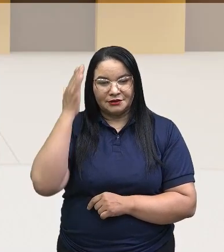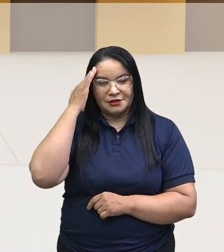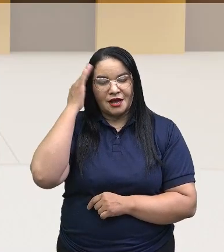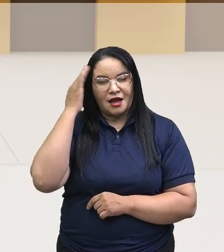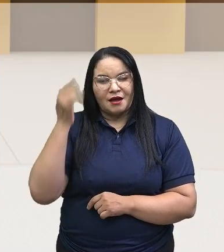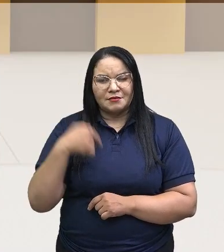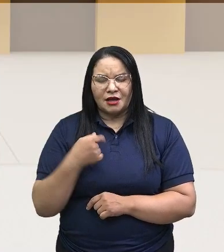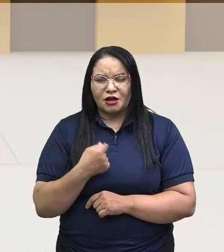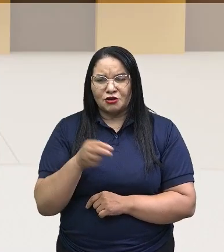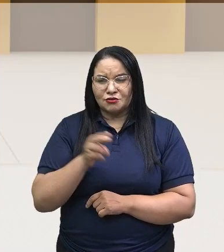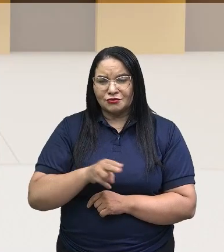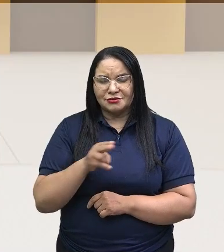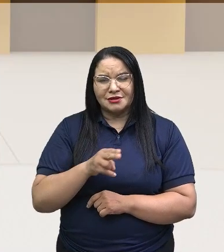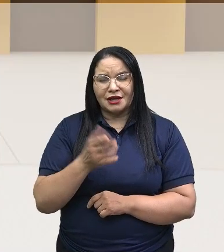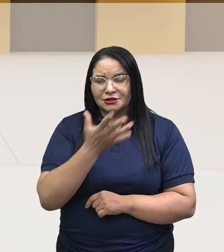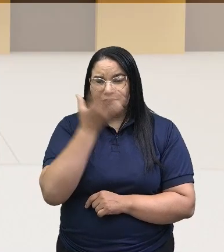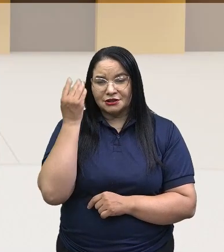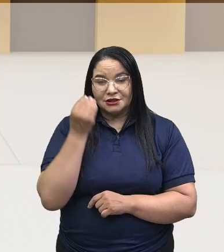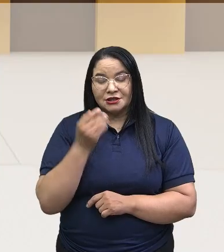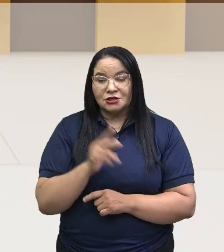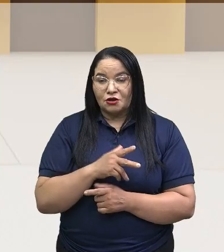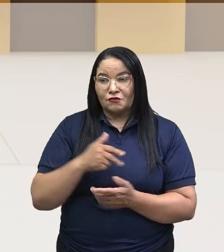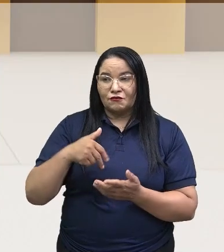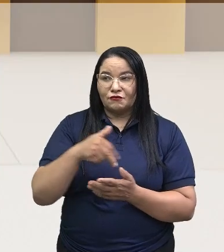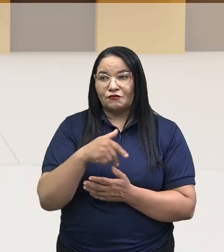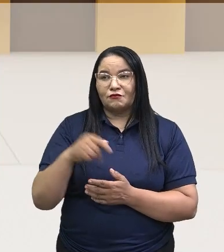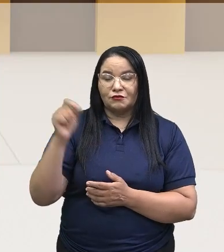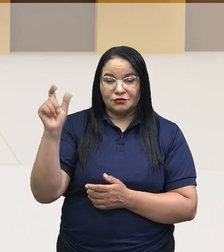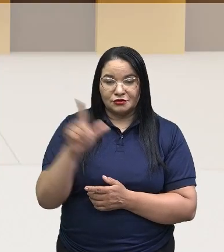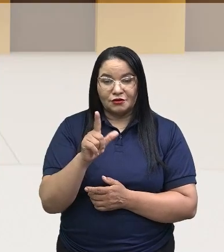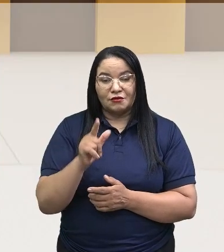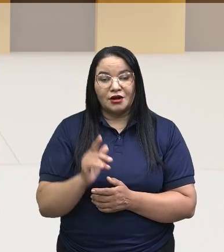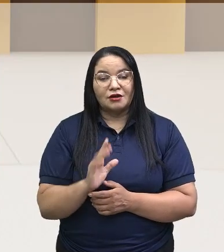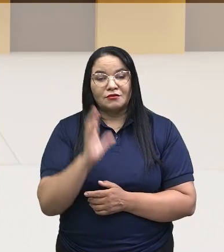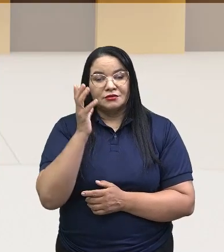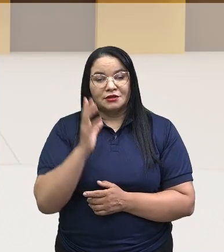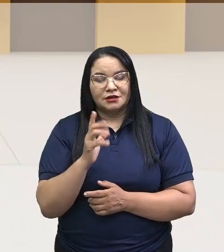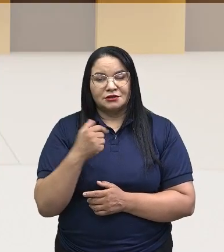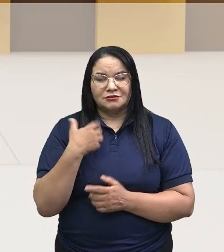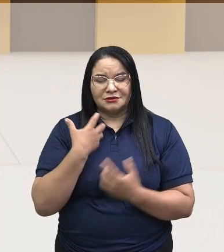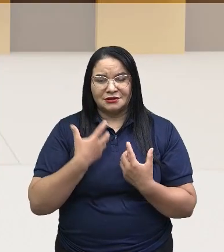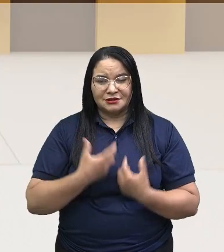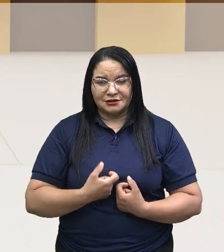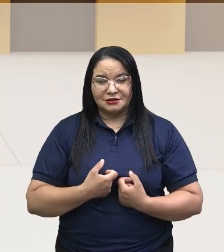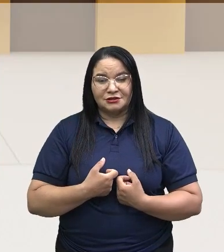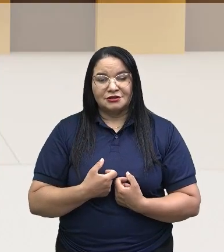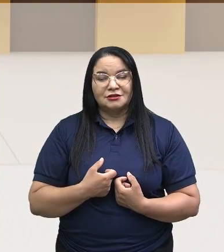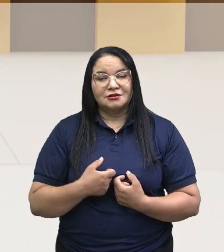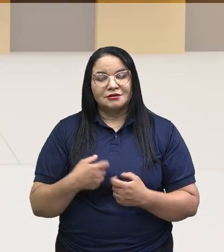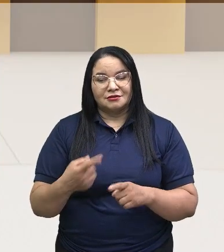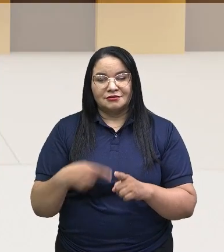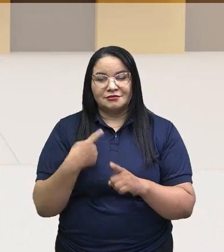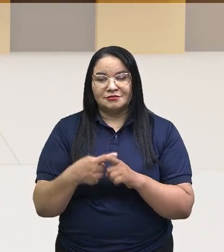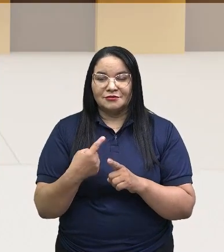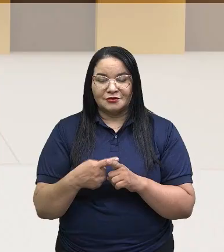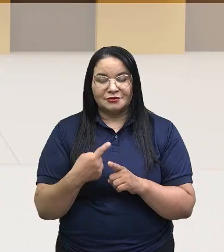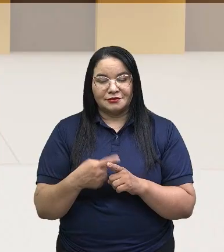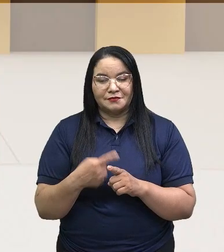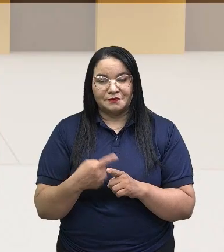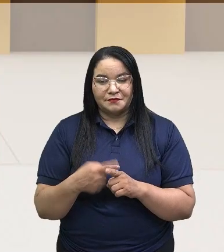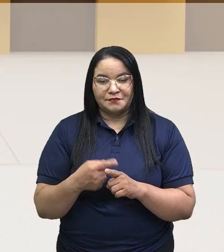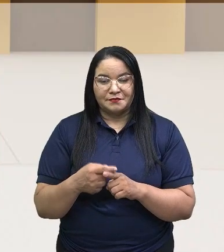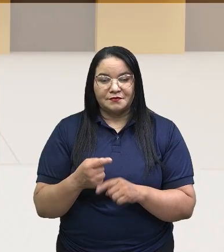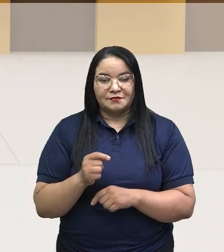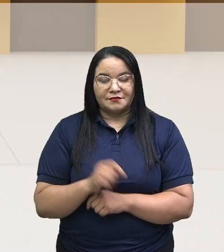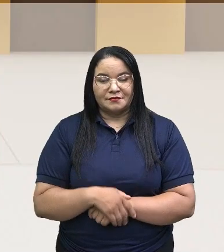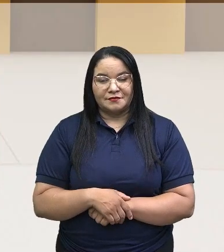protetor solar, eu vou me expor ao sol, o que acontece? Eu fico cansada, sabia, Yara? Muito cansada. Por quê?